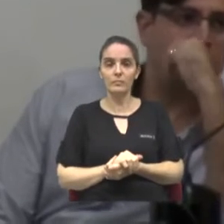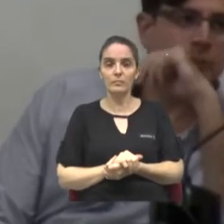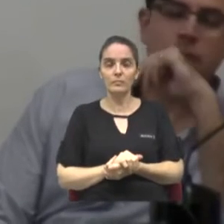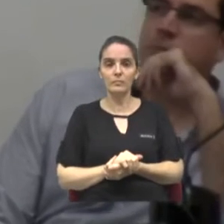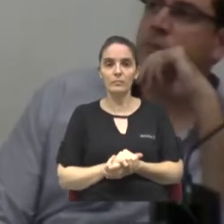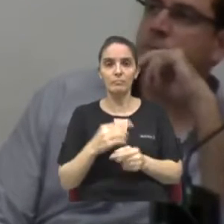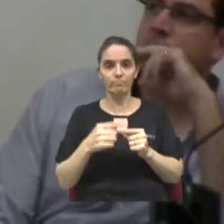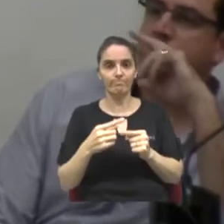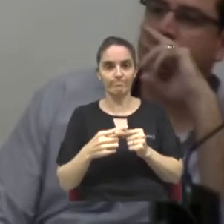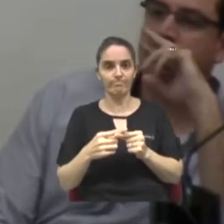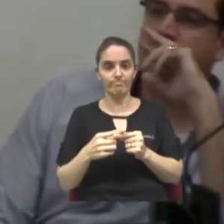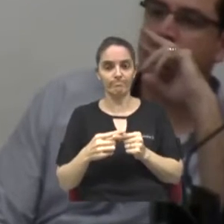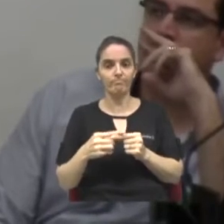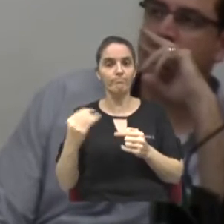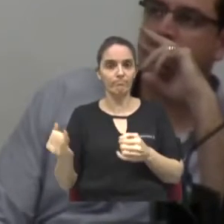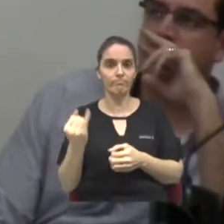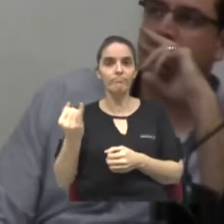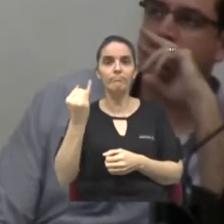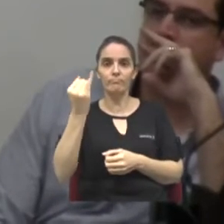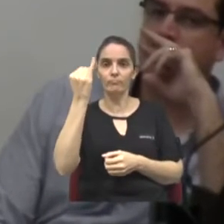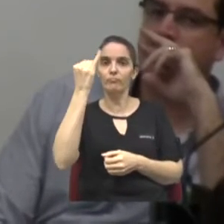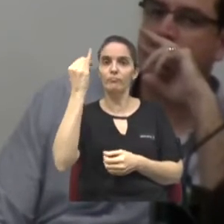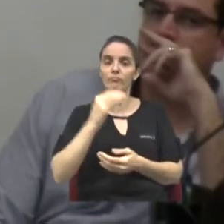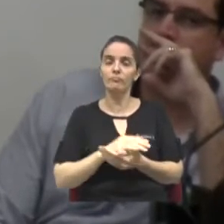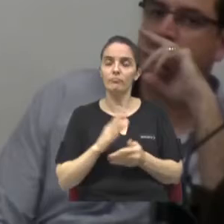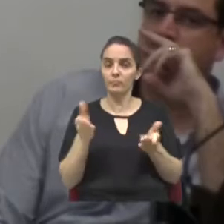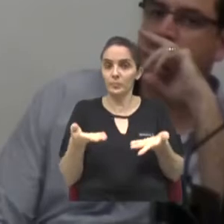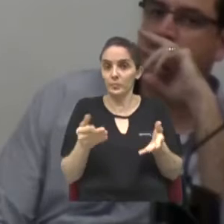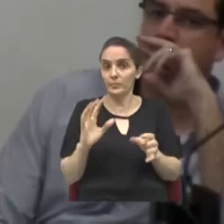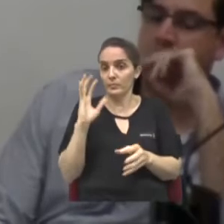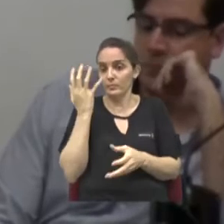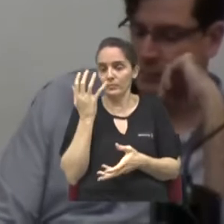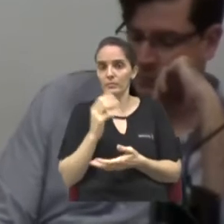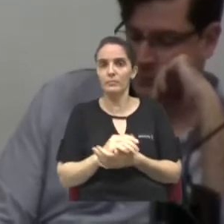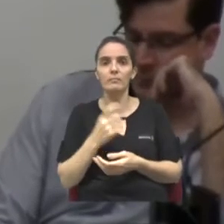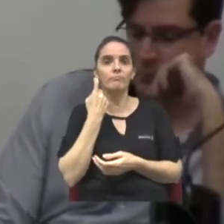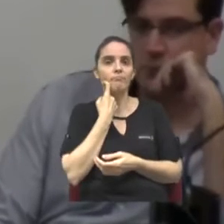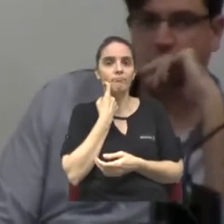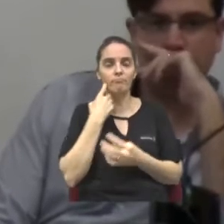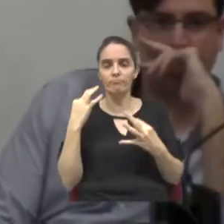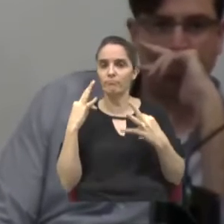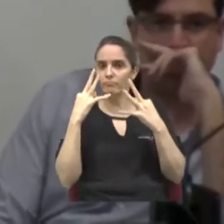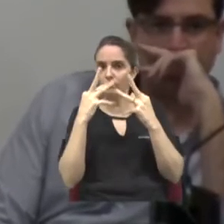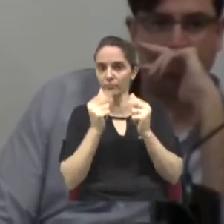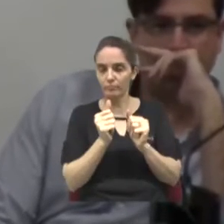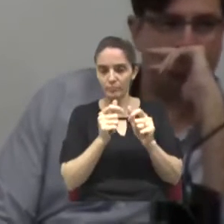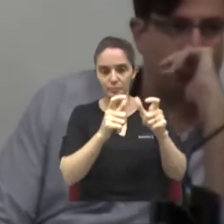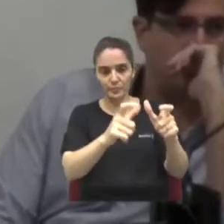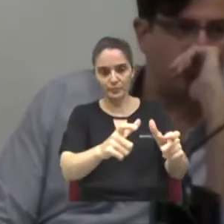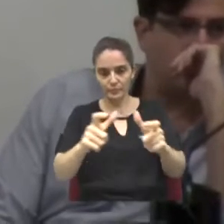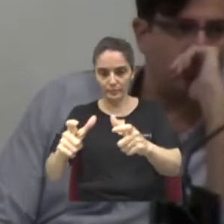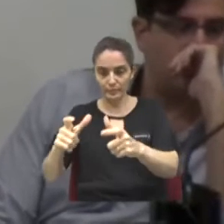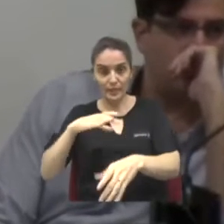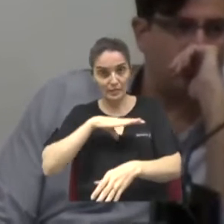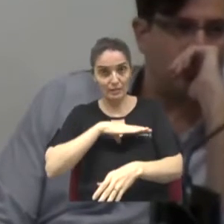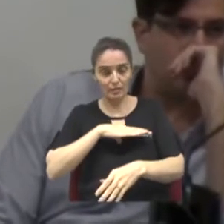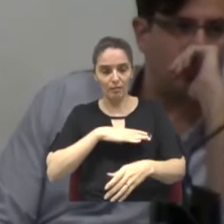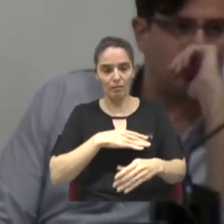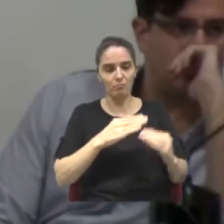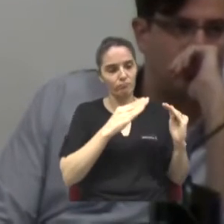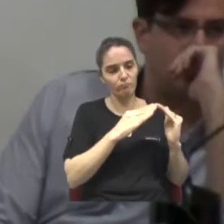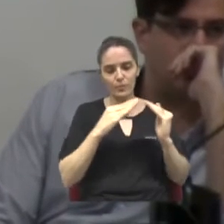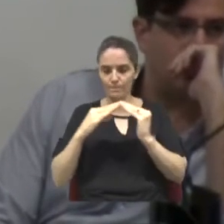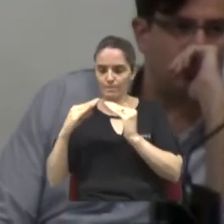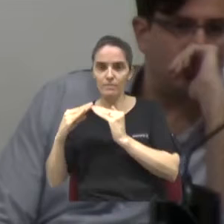pela importância da situação de sexta-feira, todas as cidades vizinhas estarão trazendo a